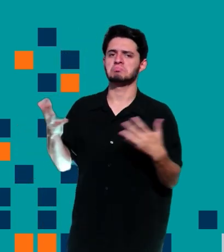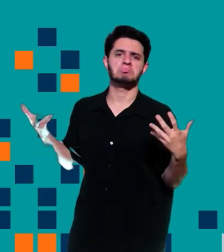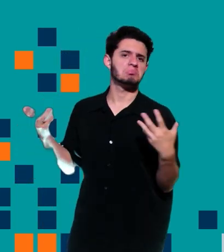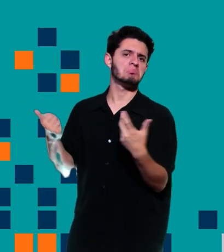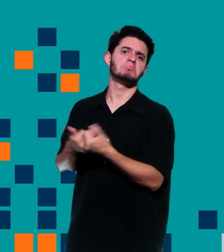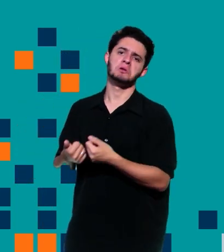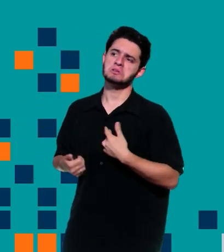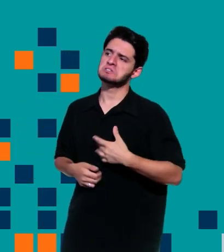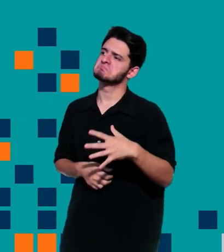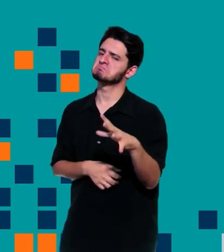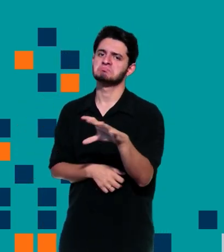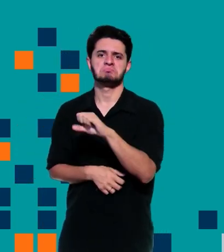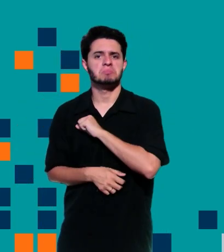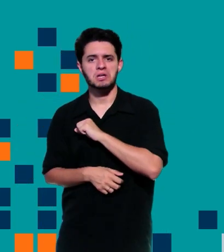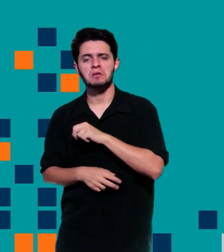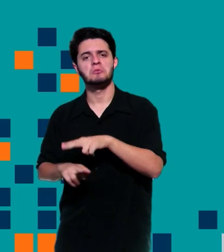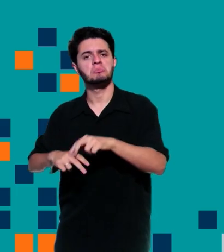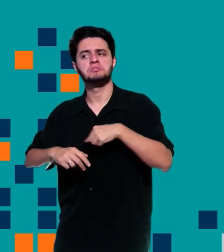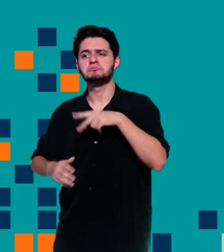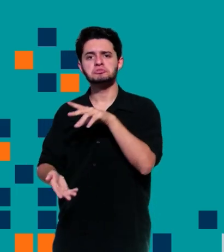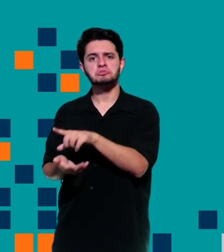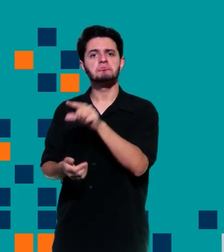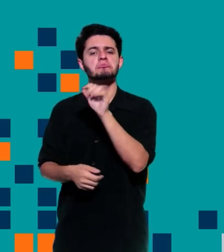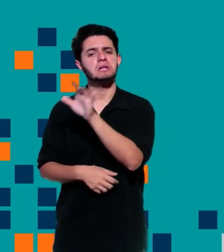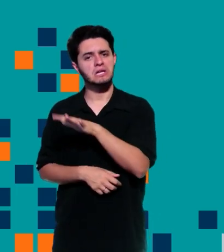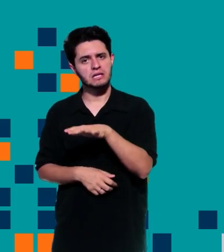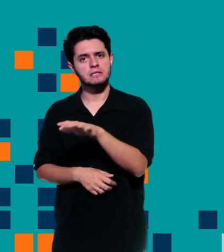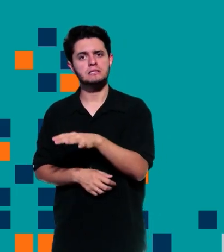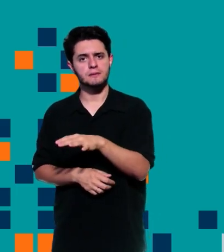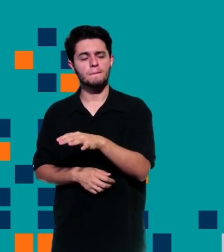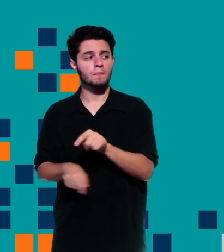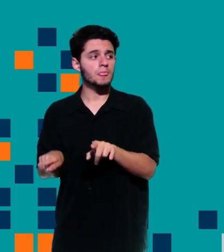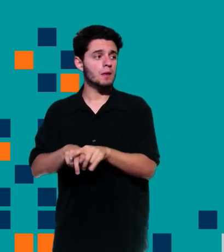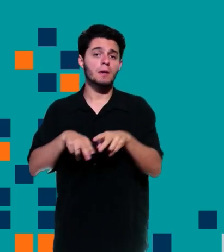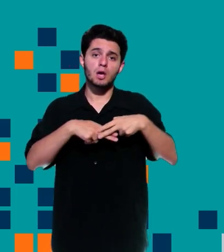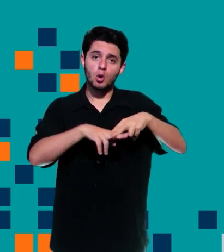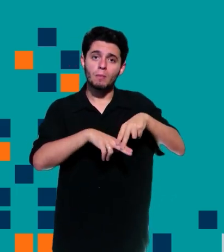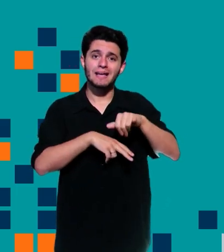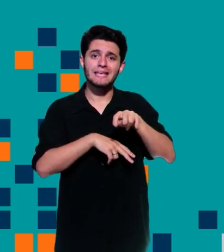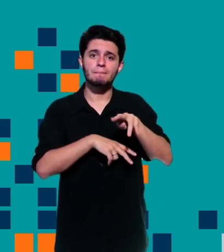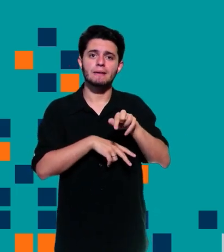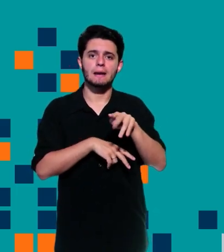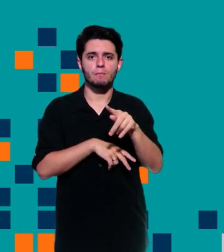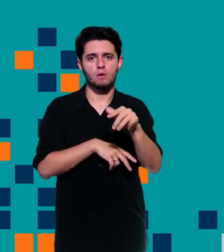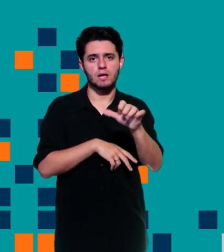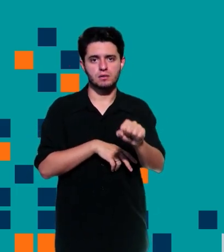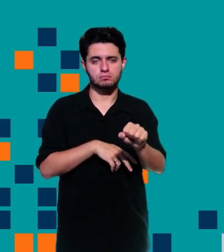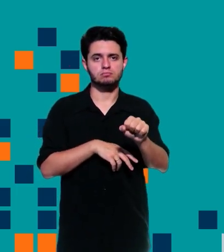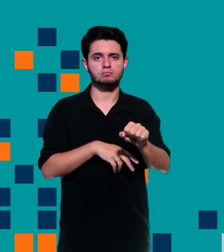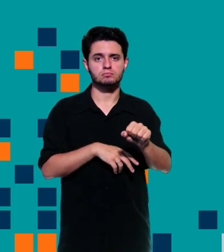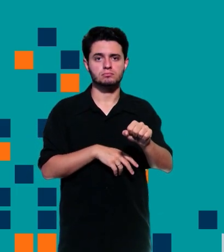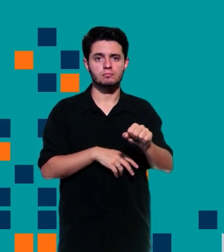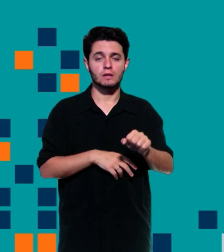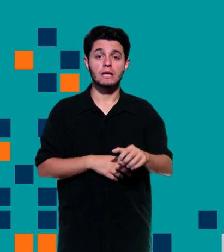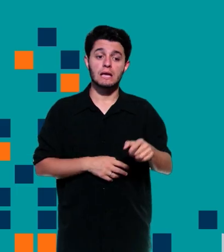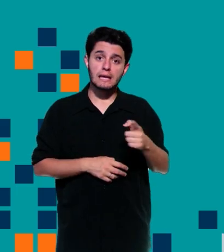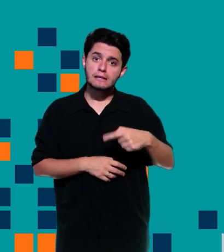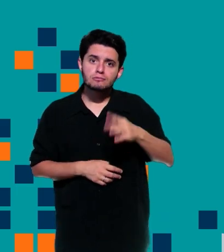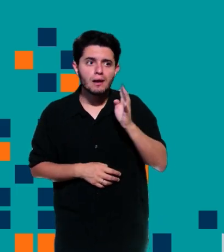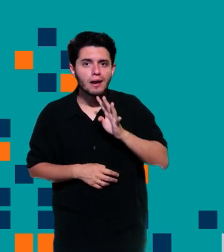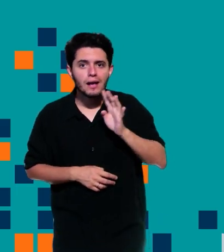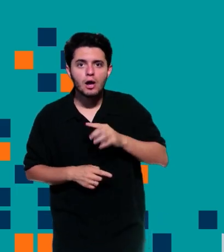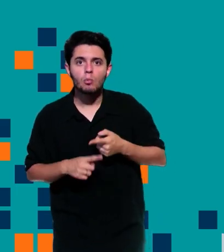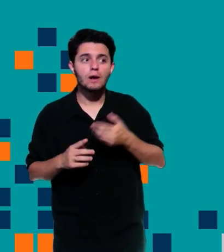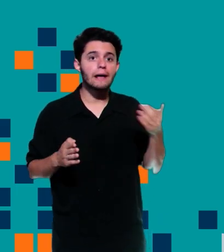na segunda Bienal, né, ou seja, a abertura do Parque Ibirapuera em São Paulo. E hoje é muito legal que uma ponte está lá ainda,